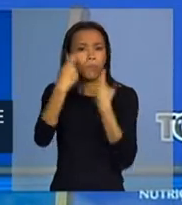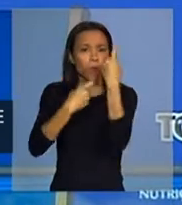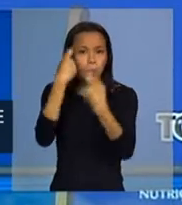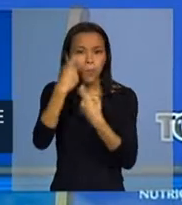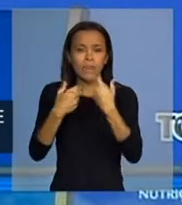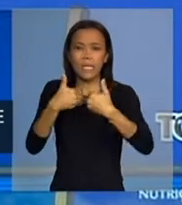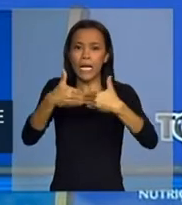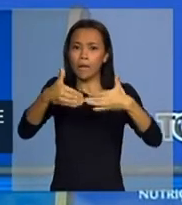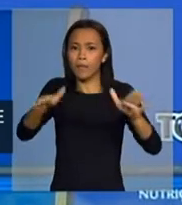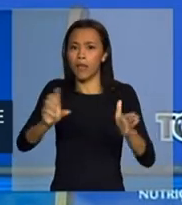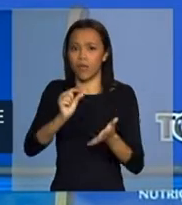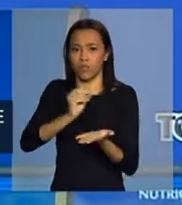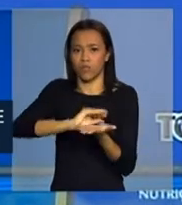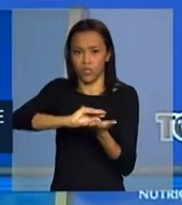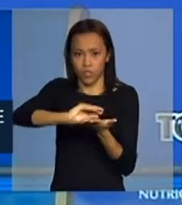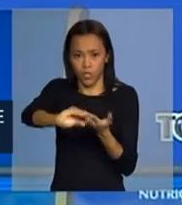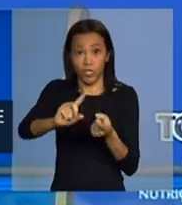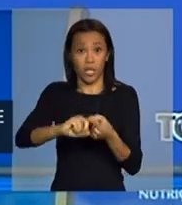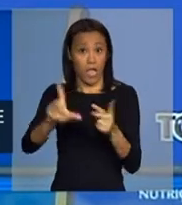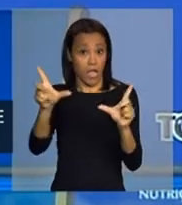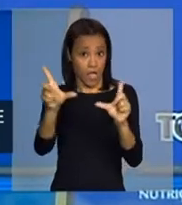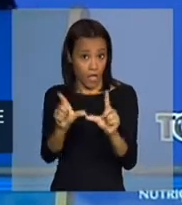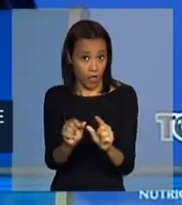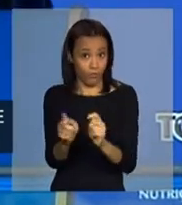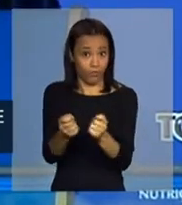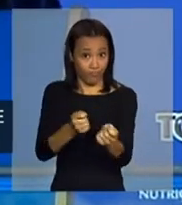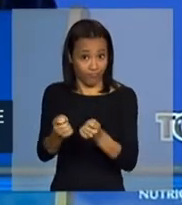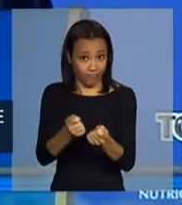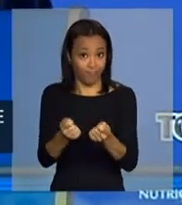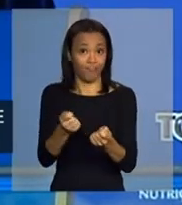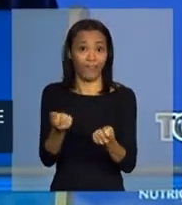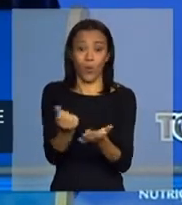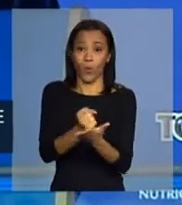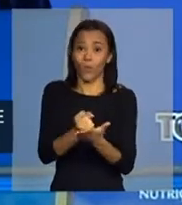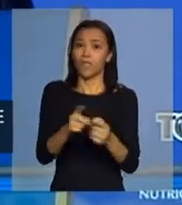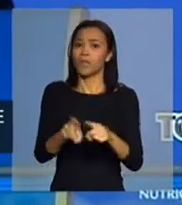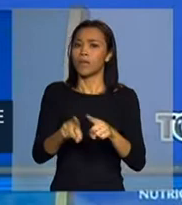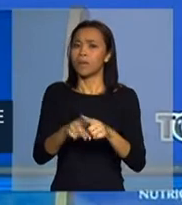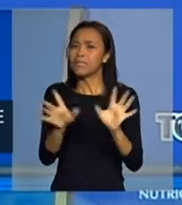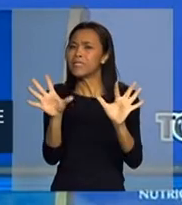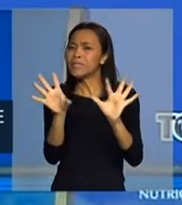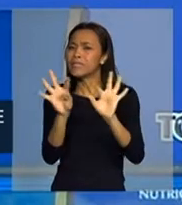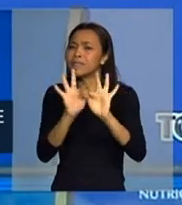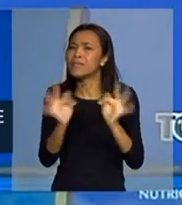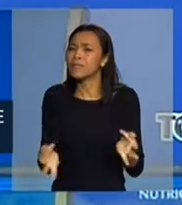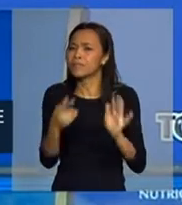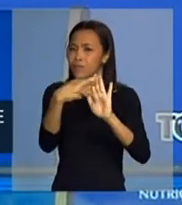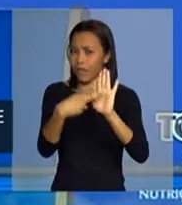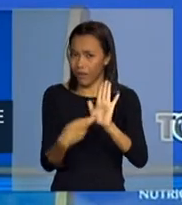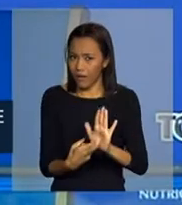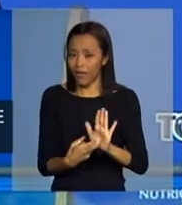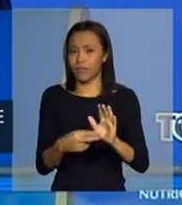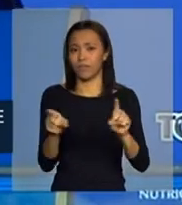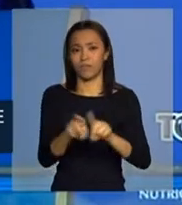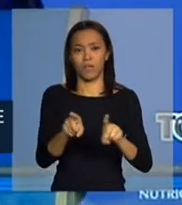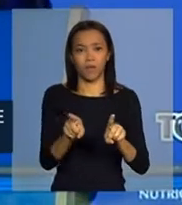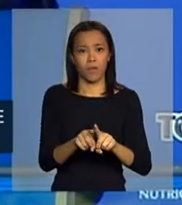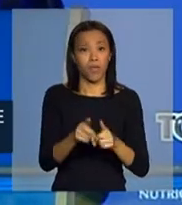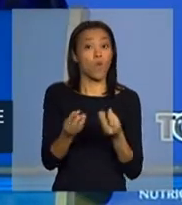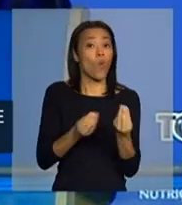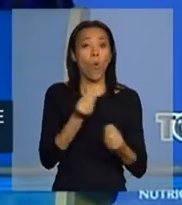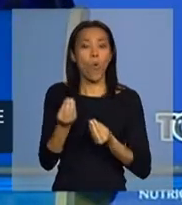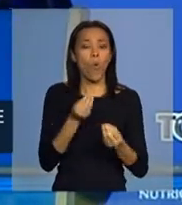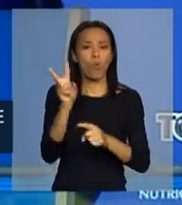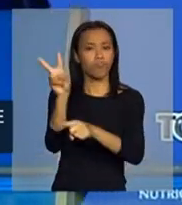ampliar recursos, reduzir custos, simplificar procedimentos, construir linhas de financiamento mais